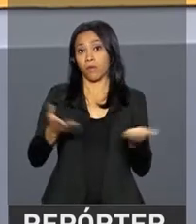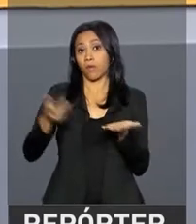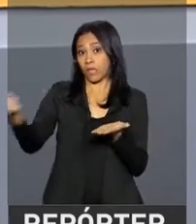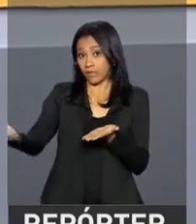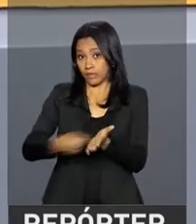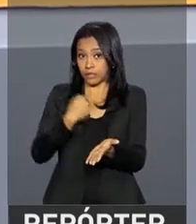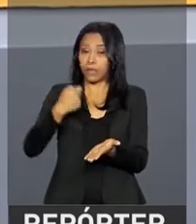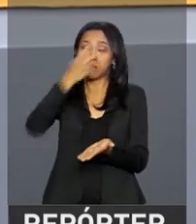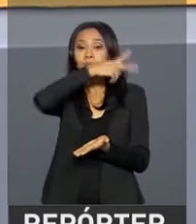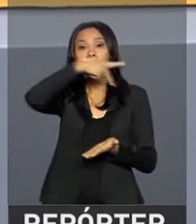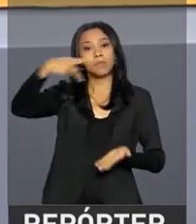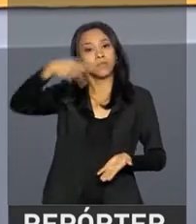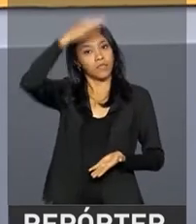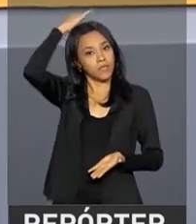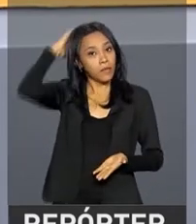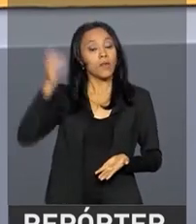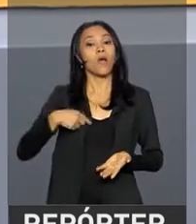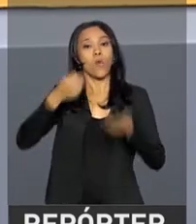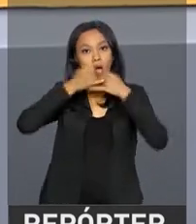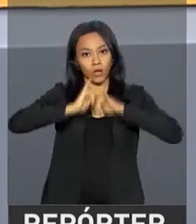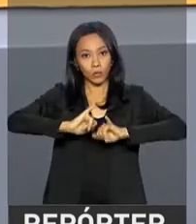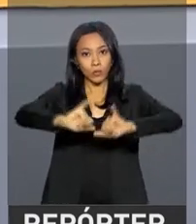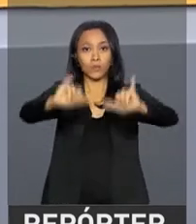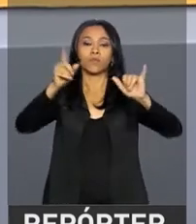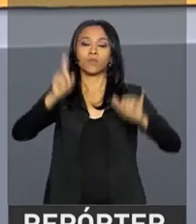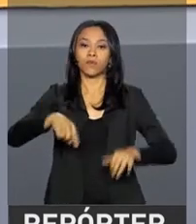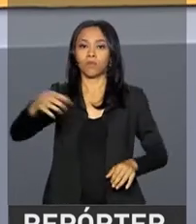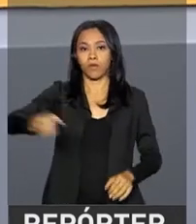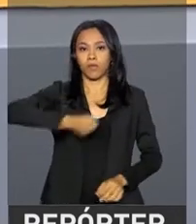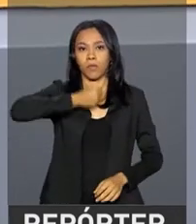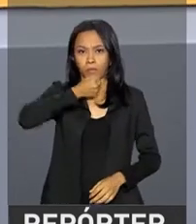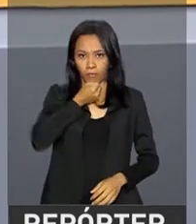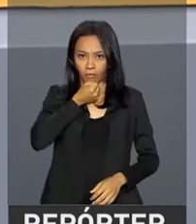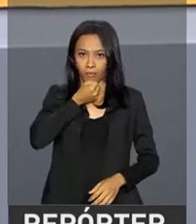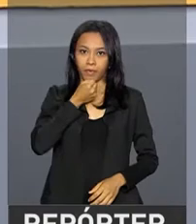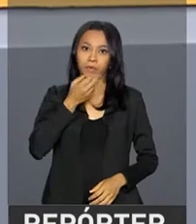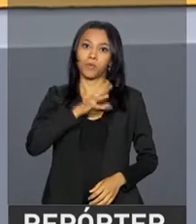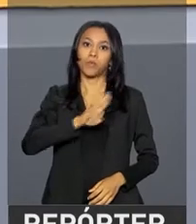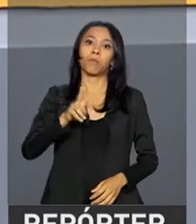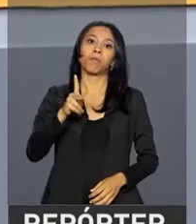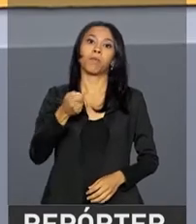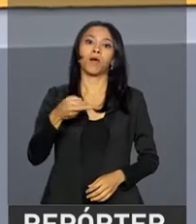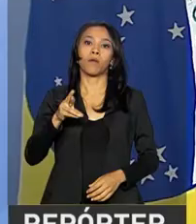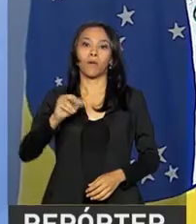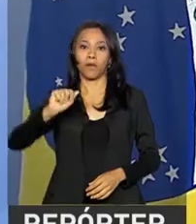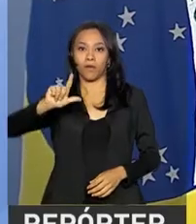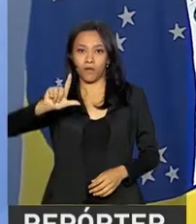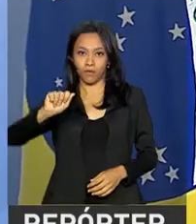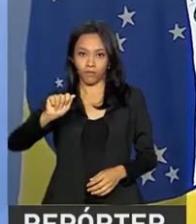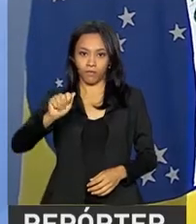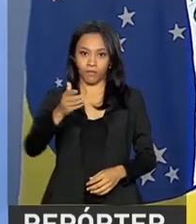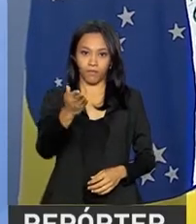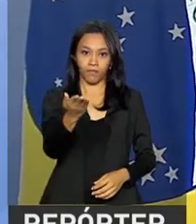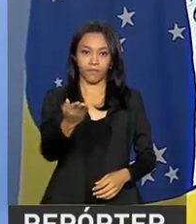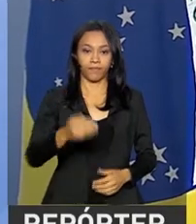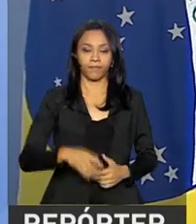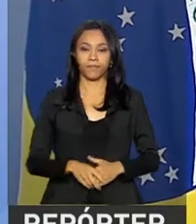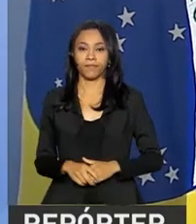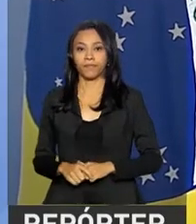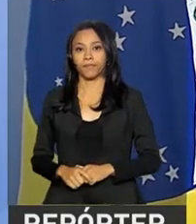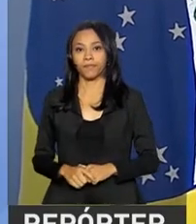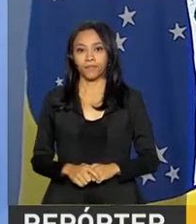temer o anúncio foi feito pelo porta voz da presidência da república alexandre para lá o